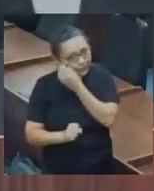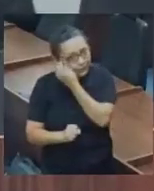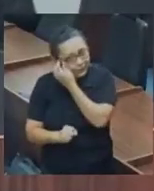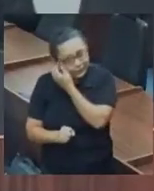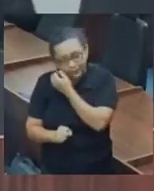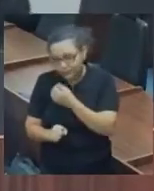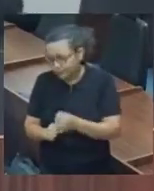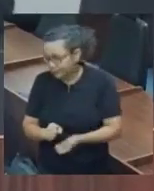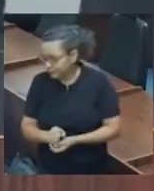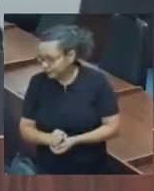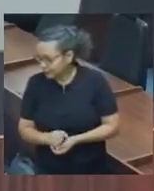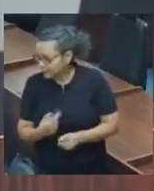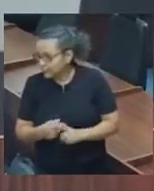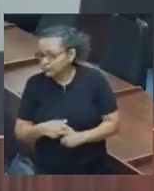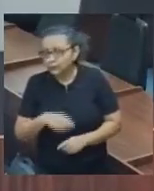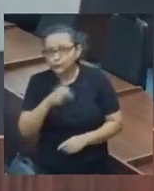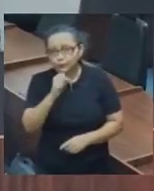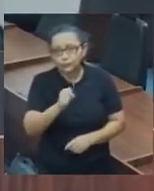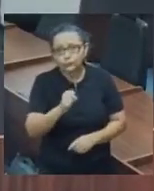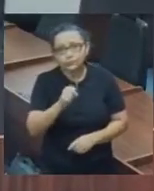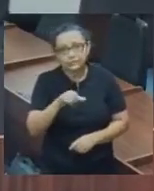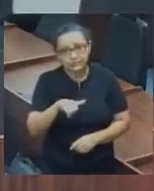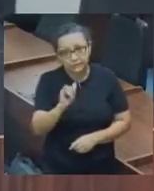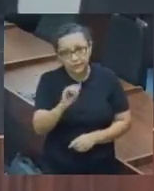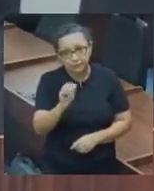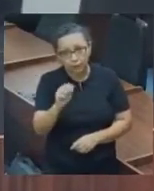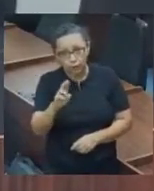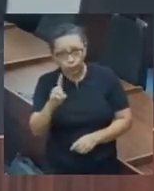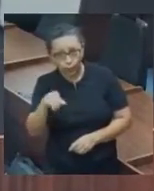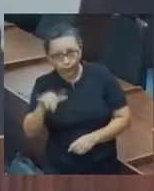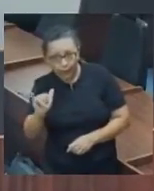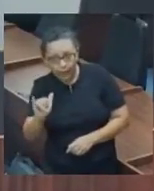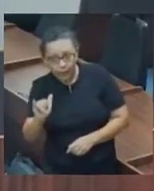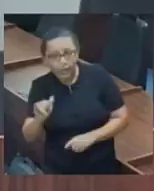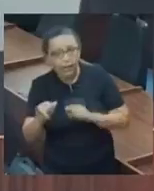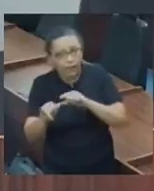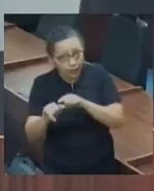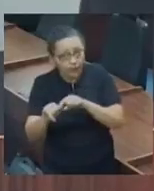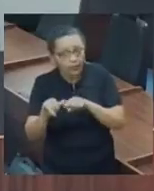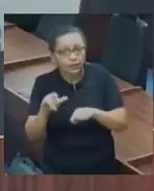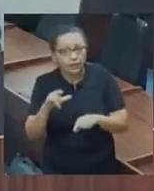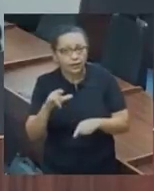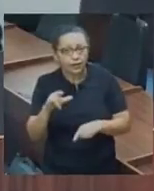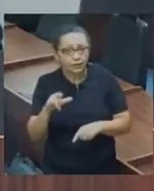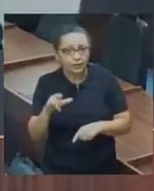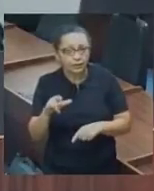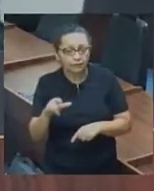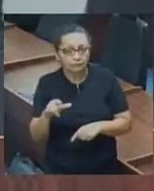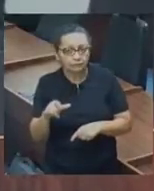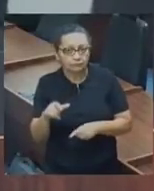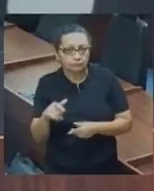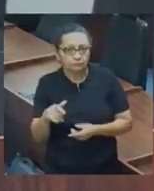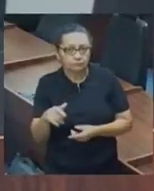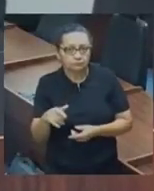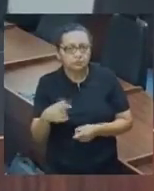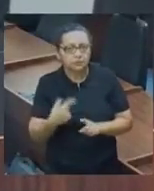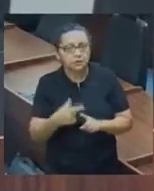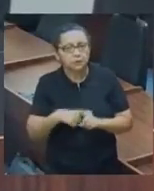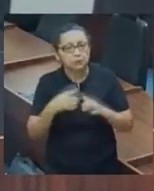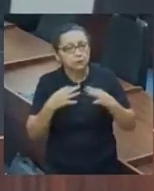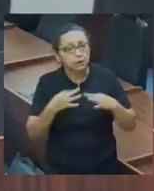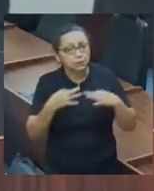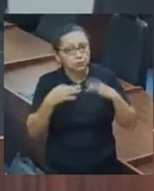o ciborgue apesar de ter é de a tecnologias